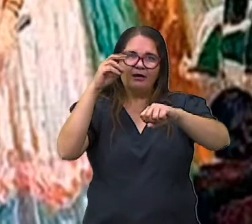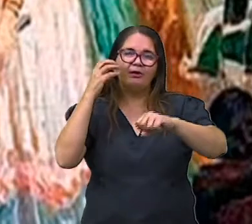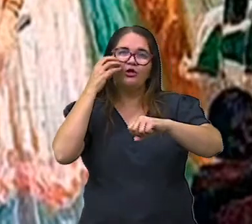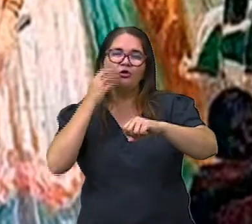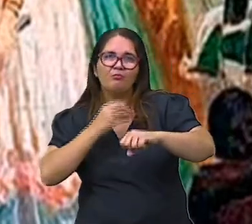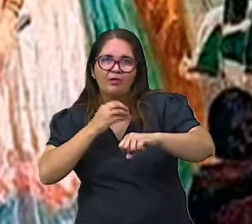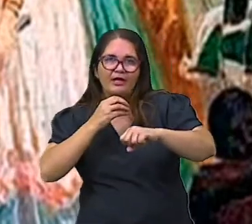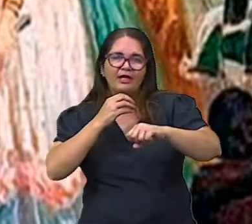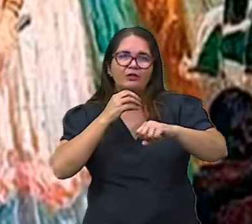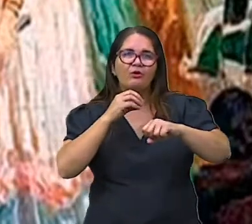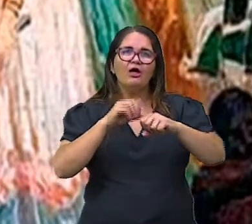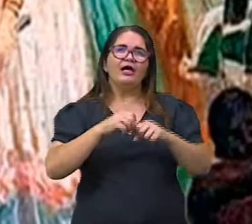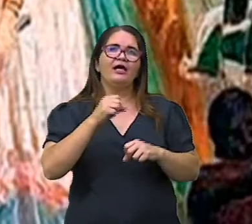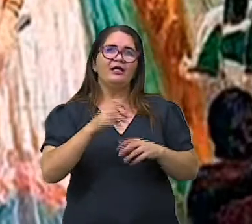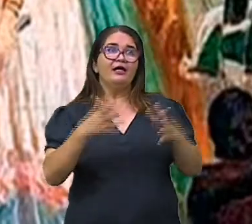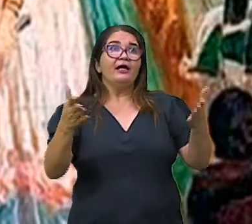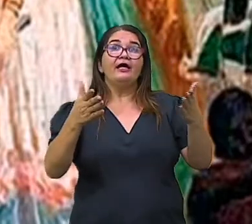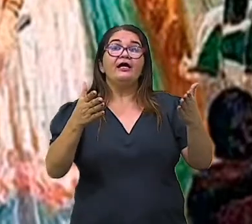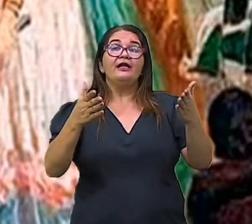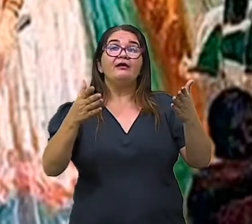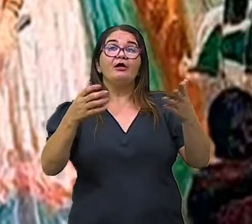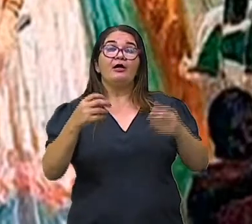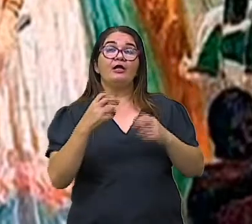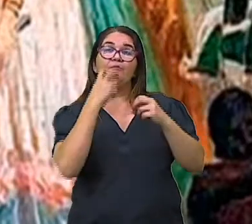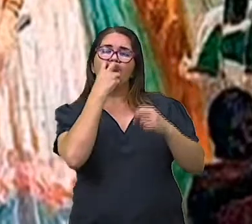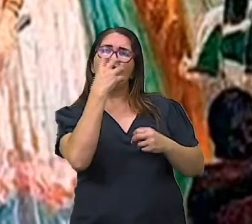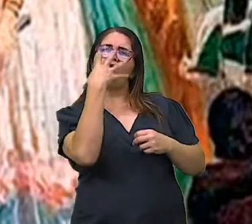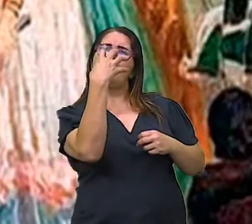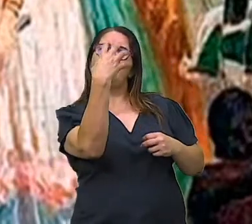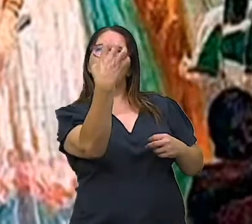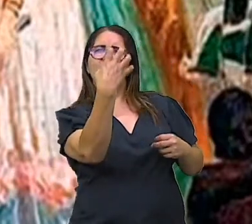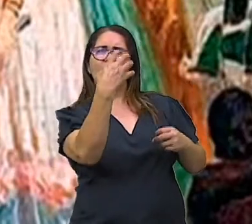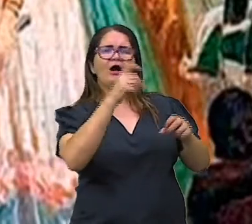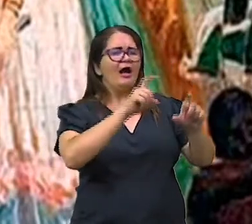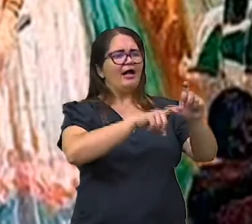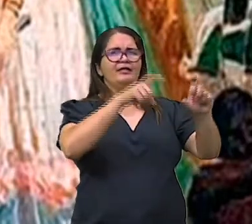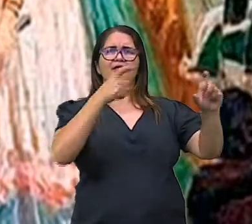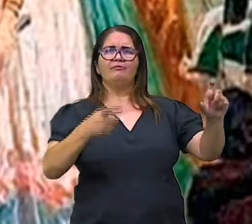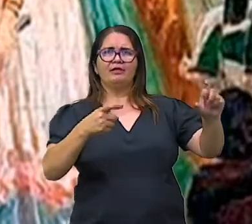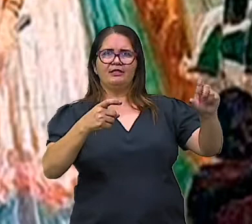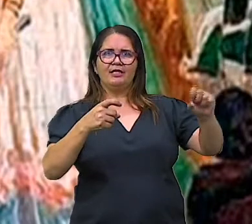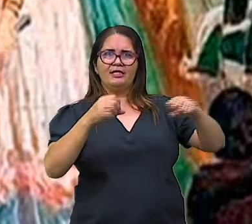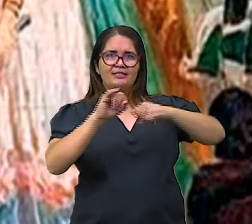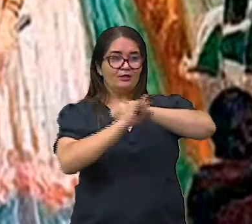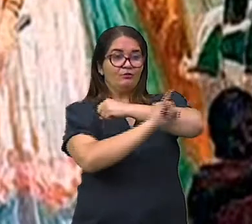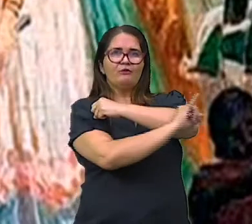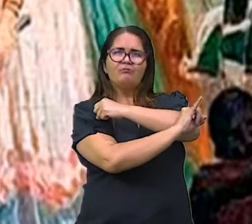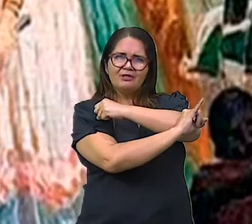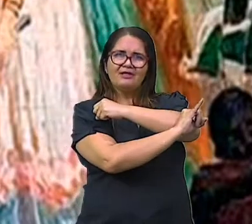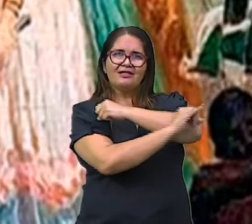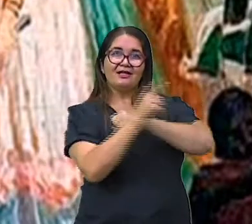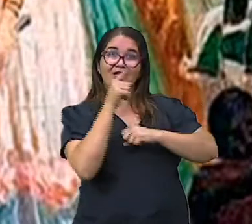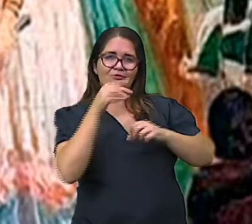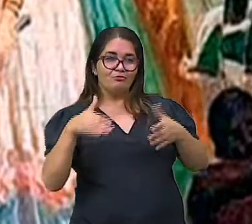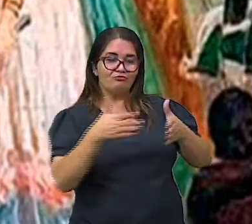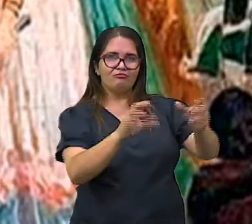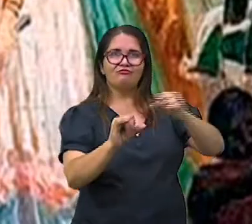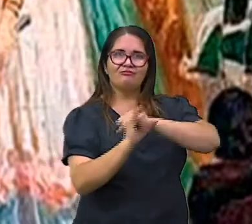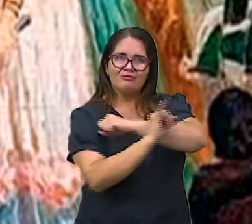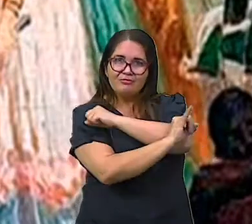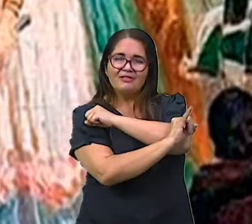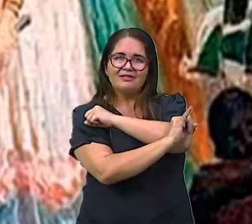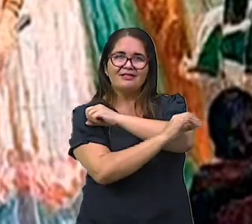no entanto, é apenas o final de um processo iniciado em 1808, quando a família